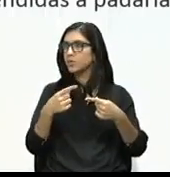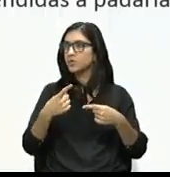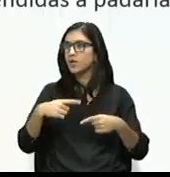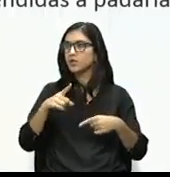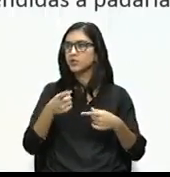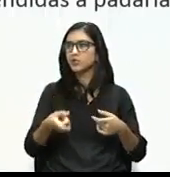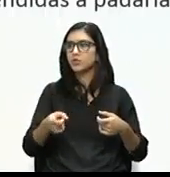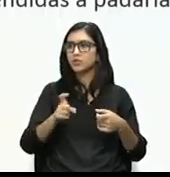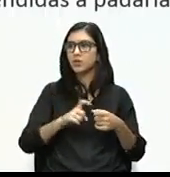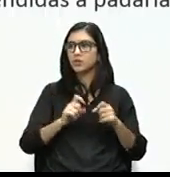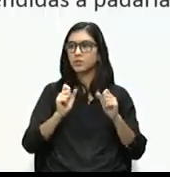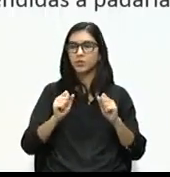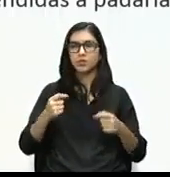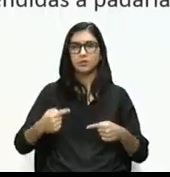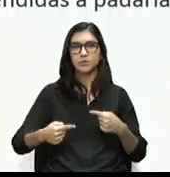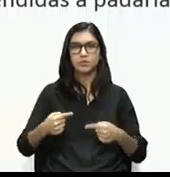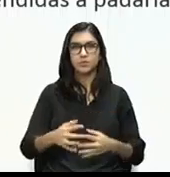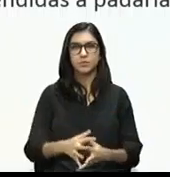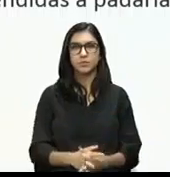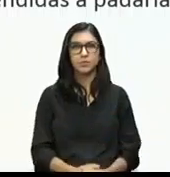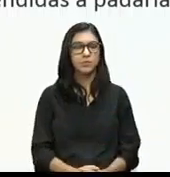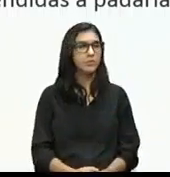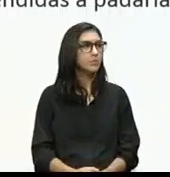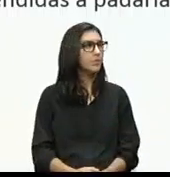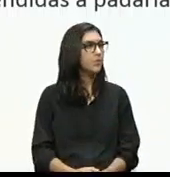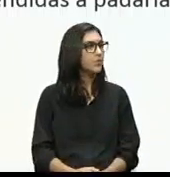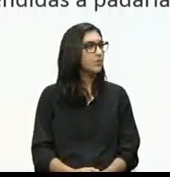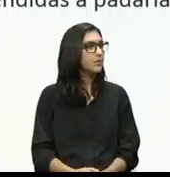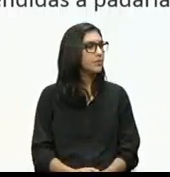gente já retorna para discutir.